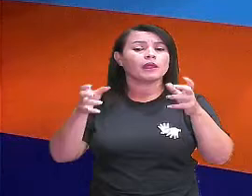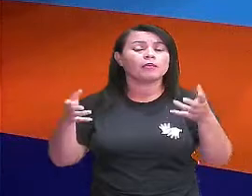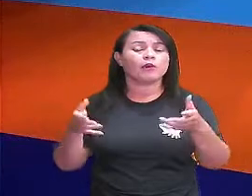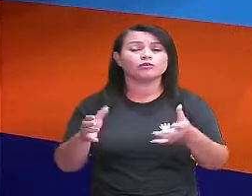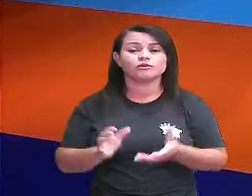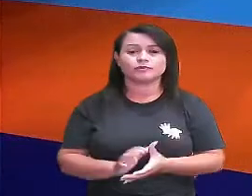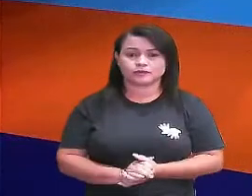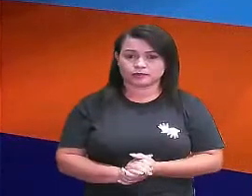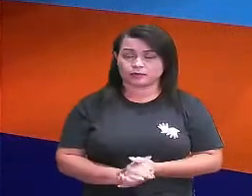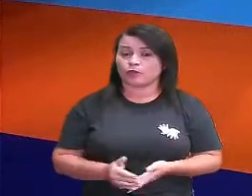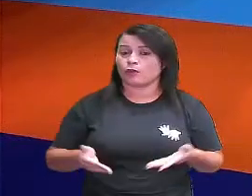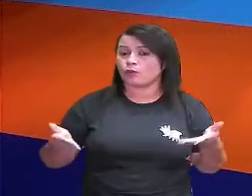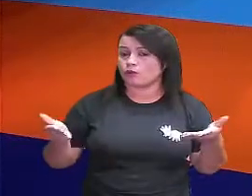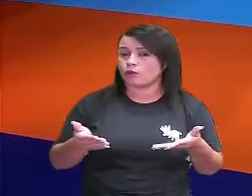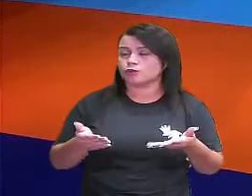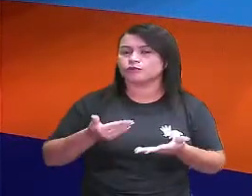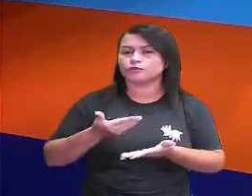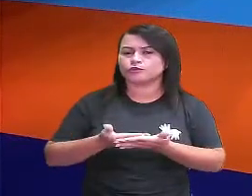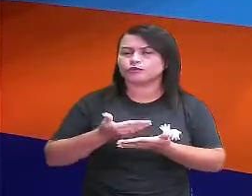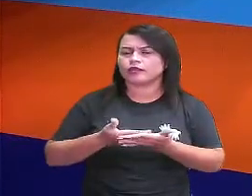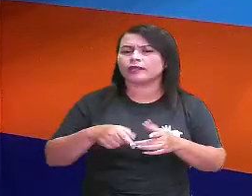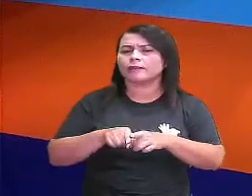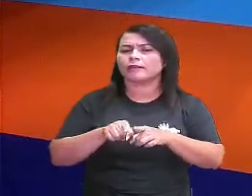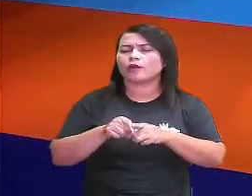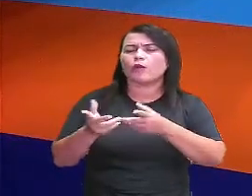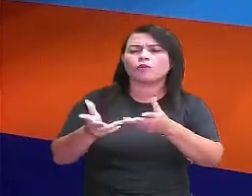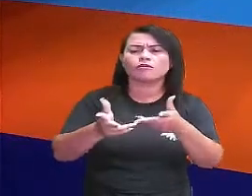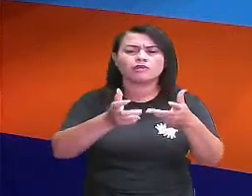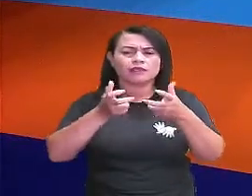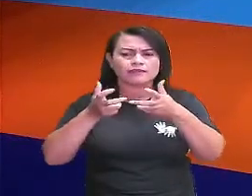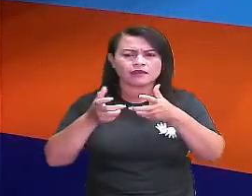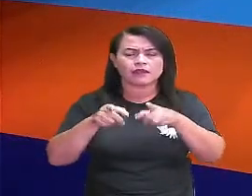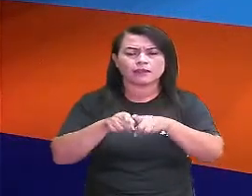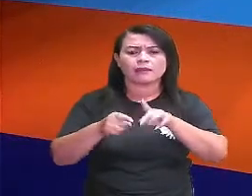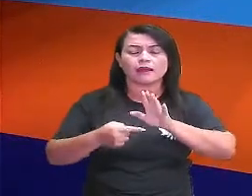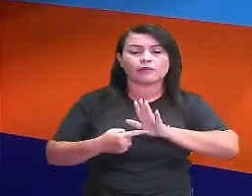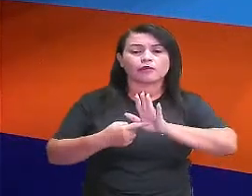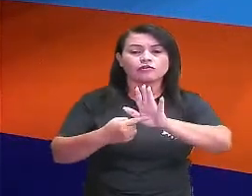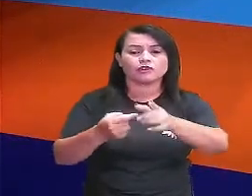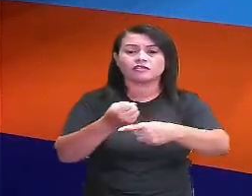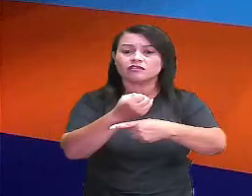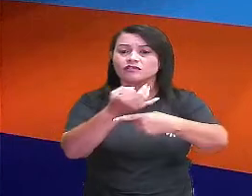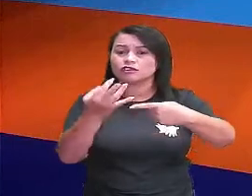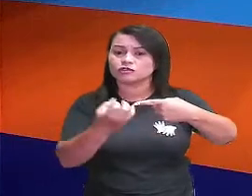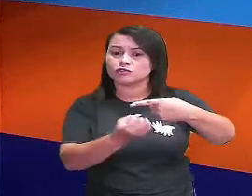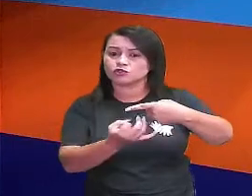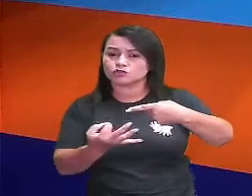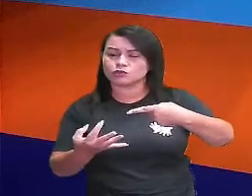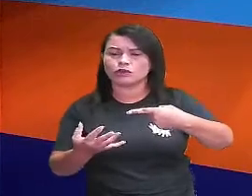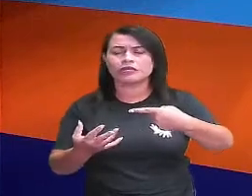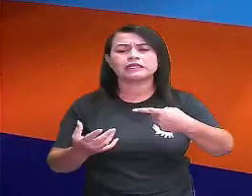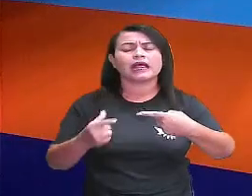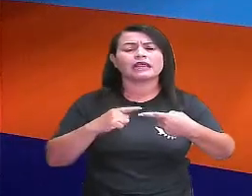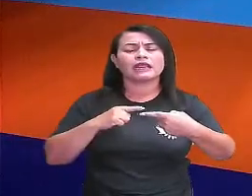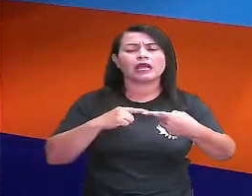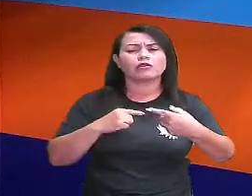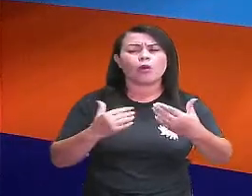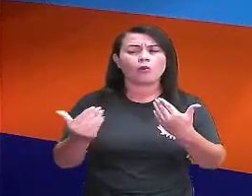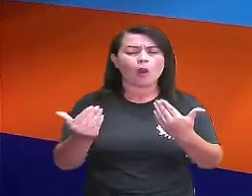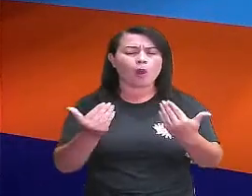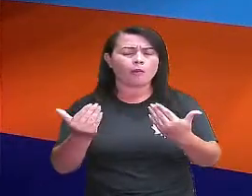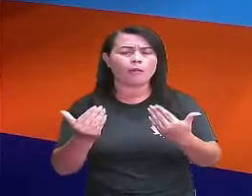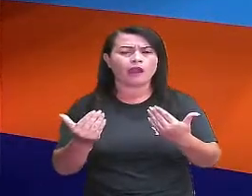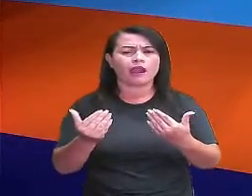hoje? Hoje nós vamos estudar identificação e representação de frações, associando a ideia de